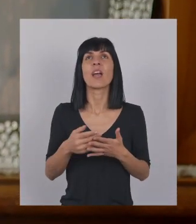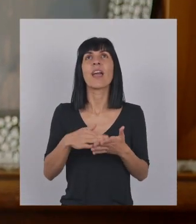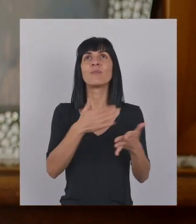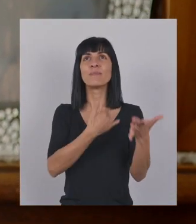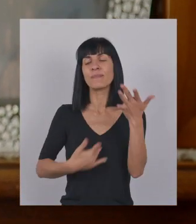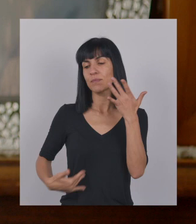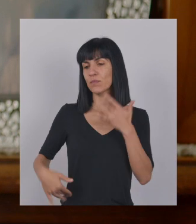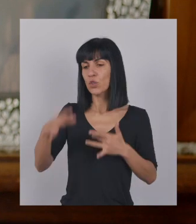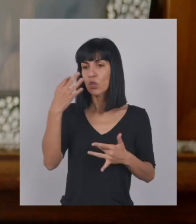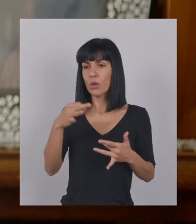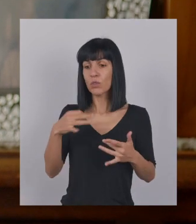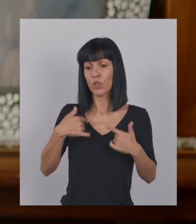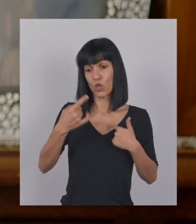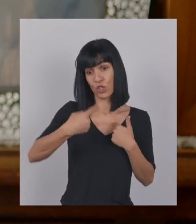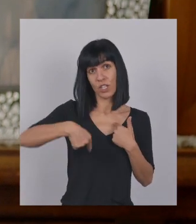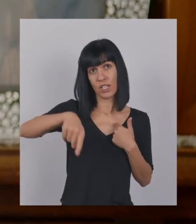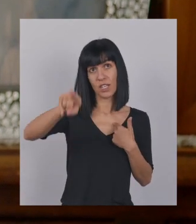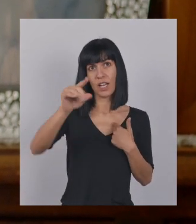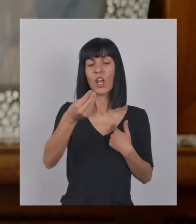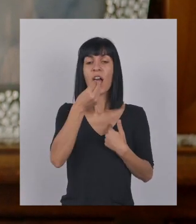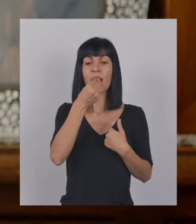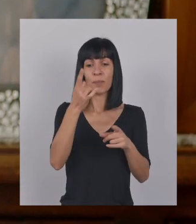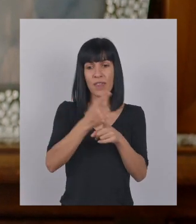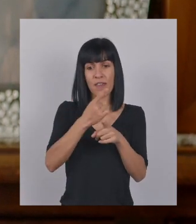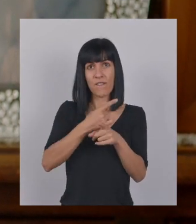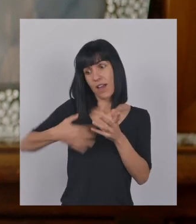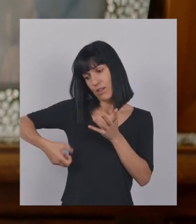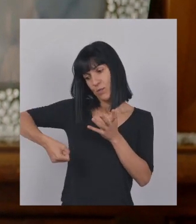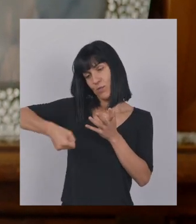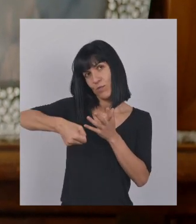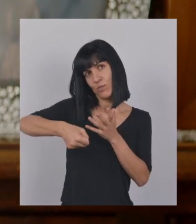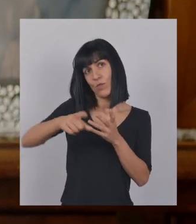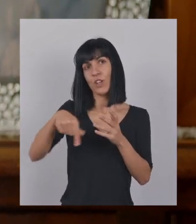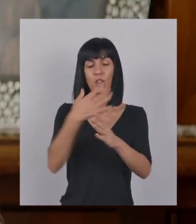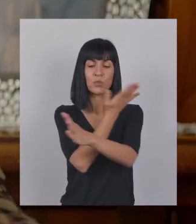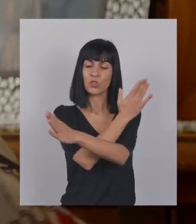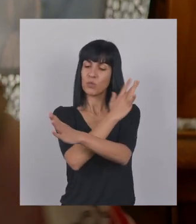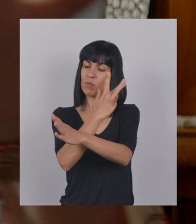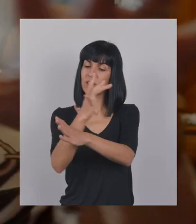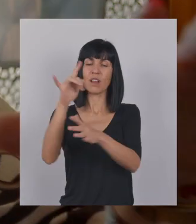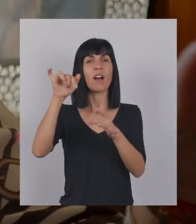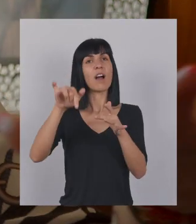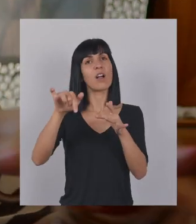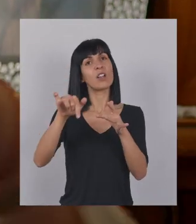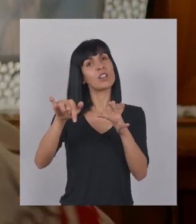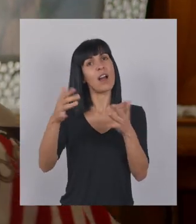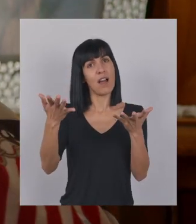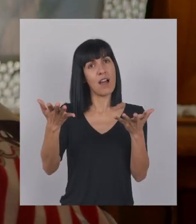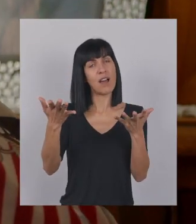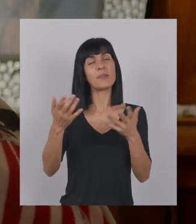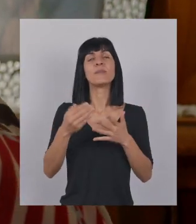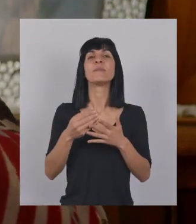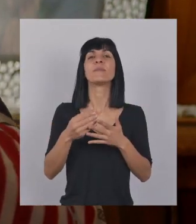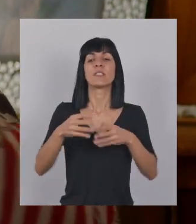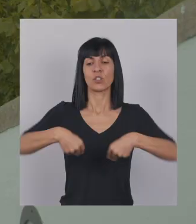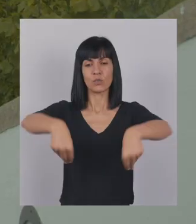é uma tradição Muito bonita a gente ia levávamos o farnel debaixo de uma Oliveira ou